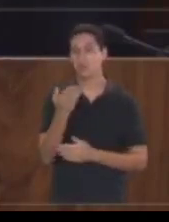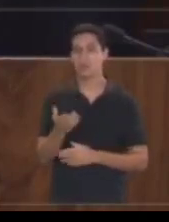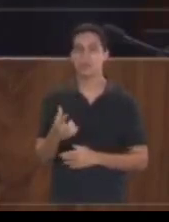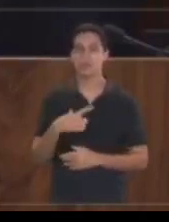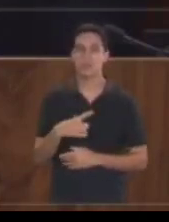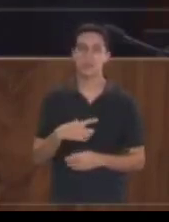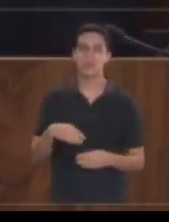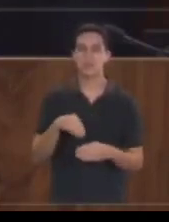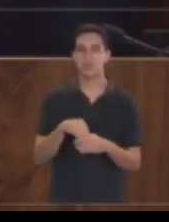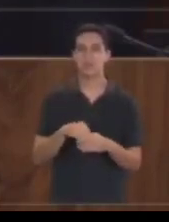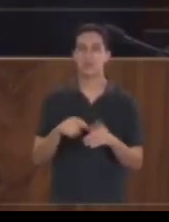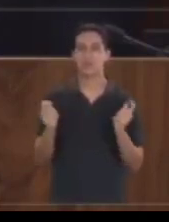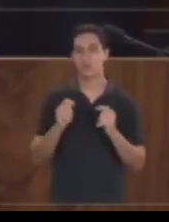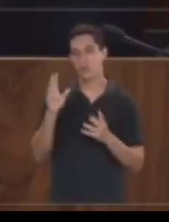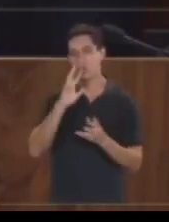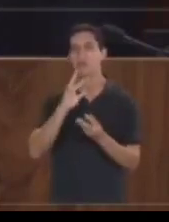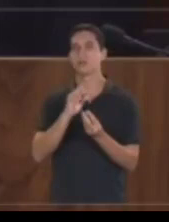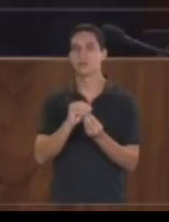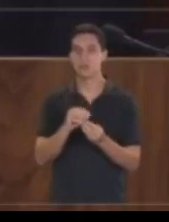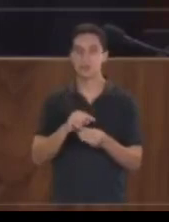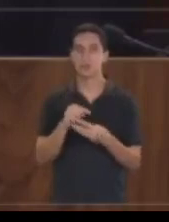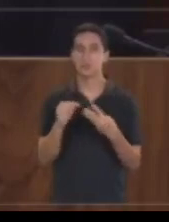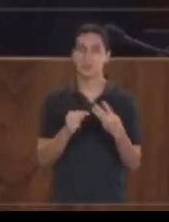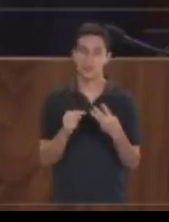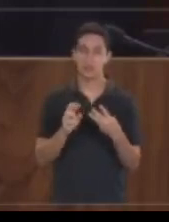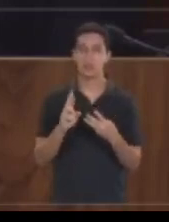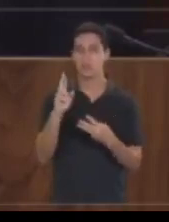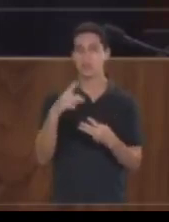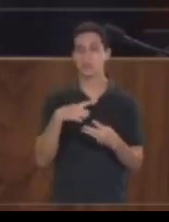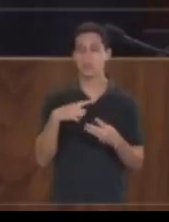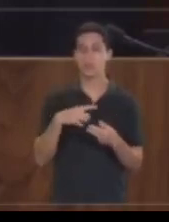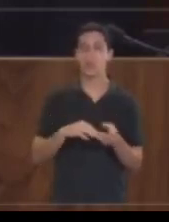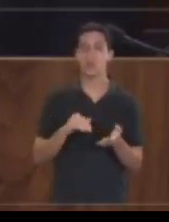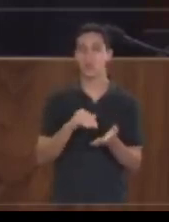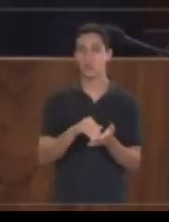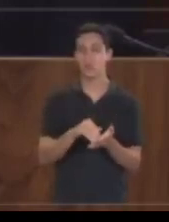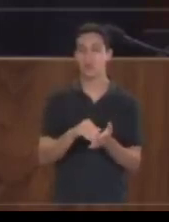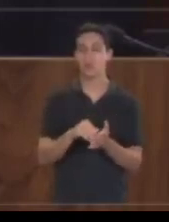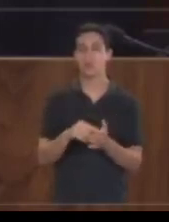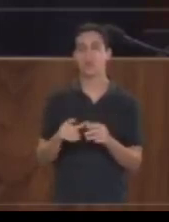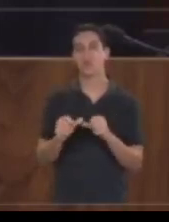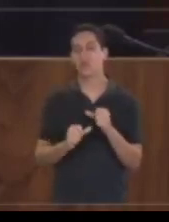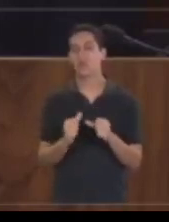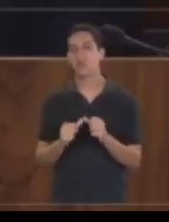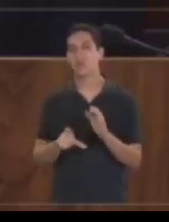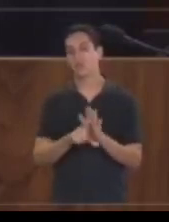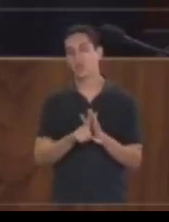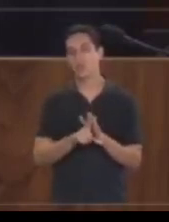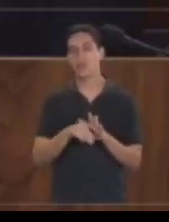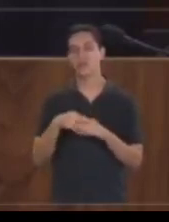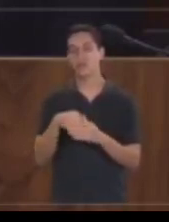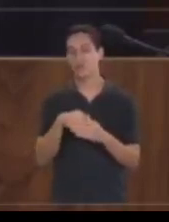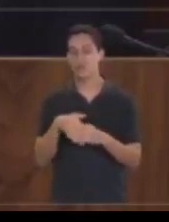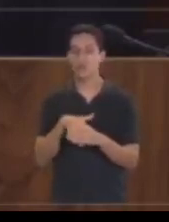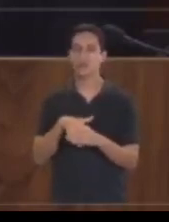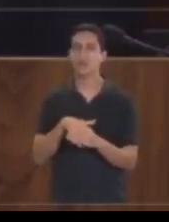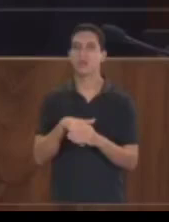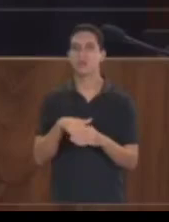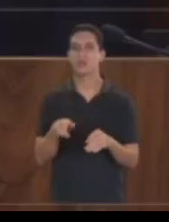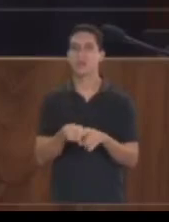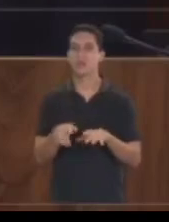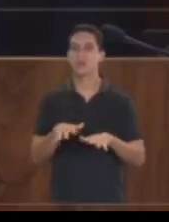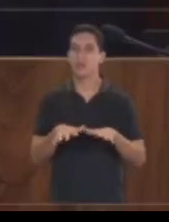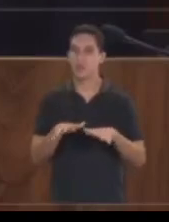contido permite concluir que as três candidatas tiveram como fim burlar a lei, com votação ínfima,